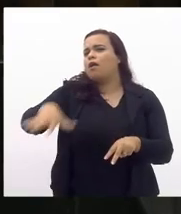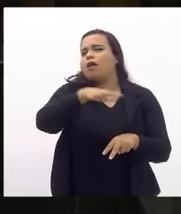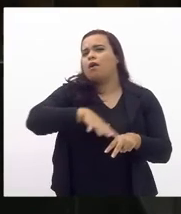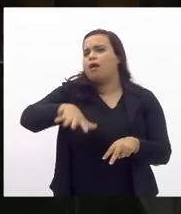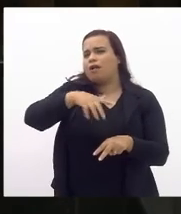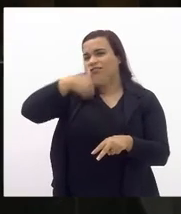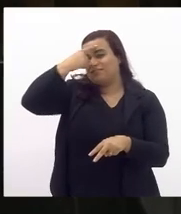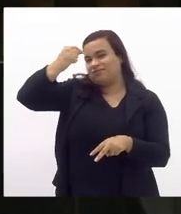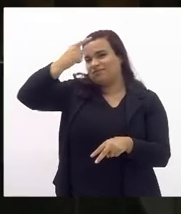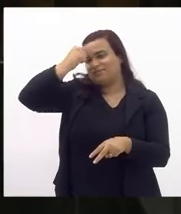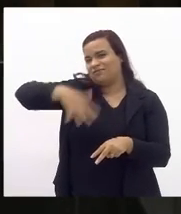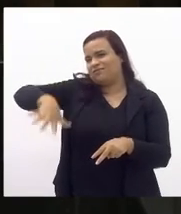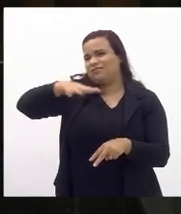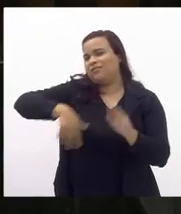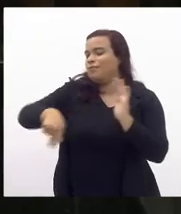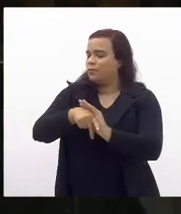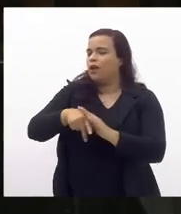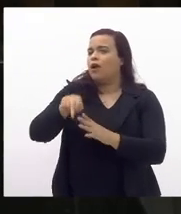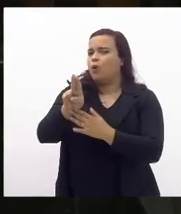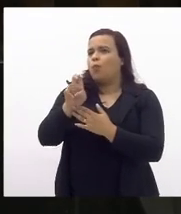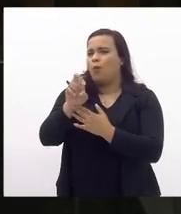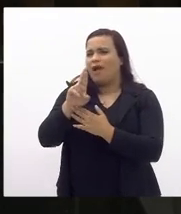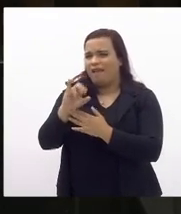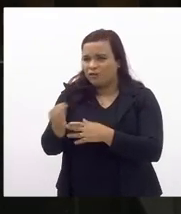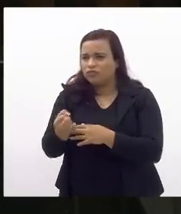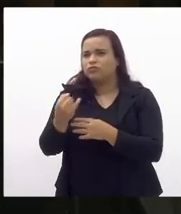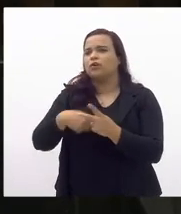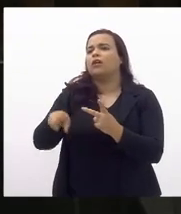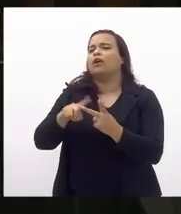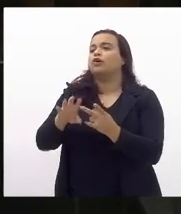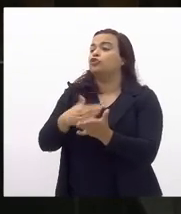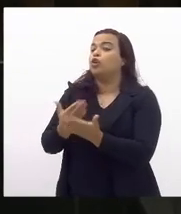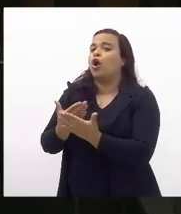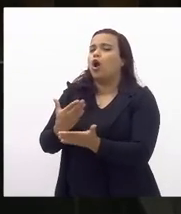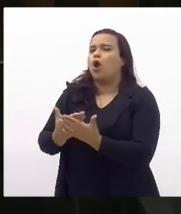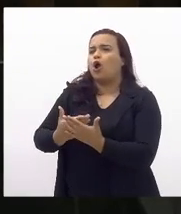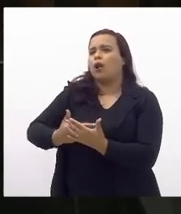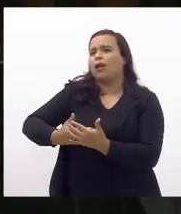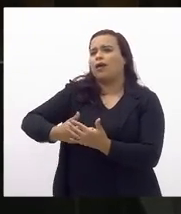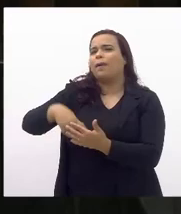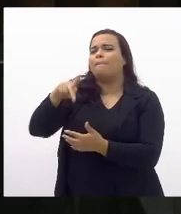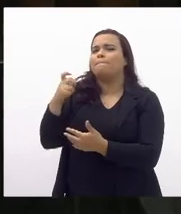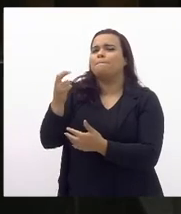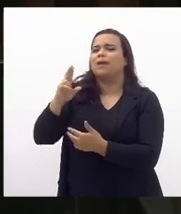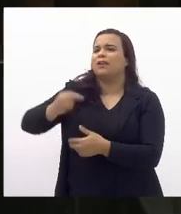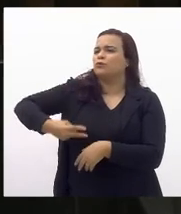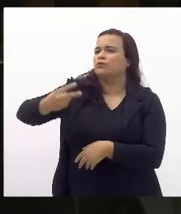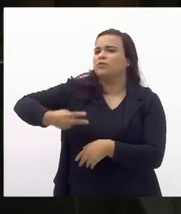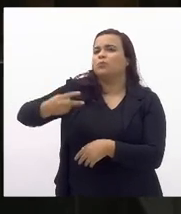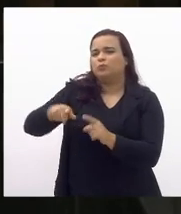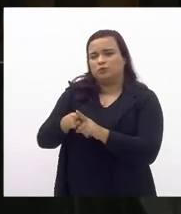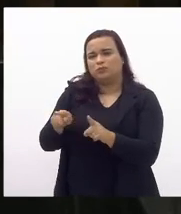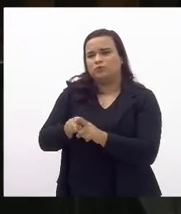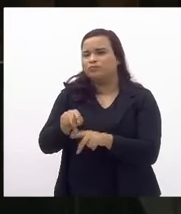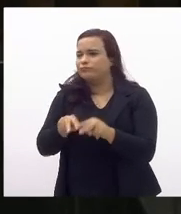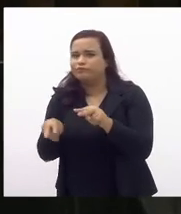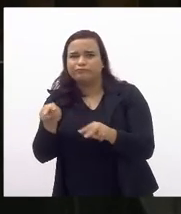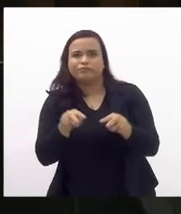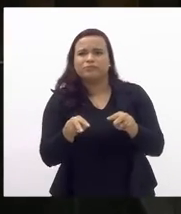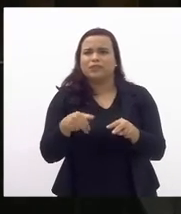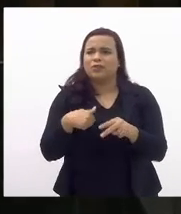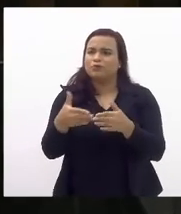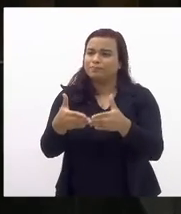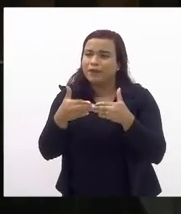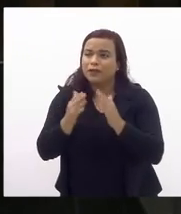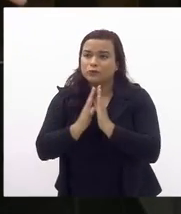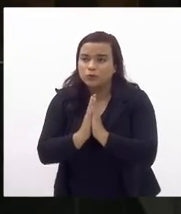acadêmico aqui na nossa UERJ e outras universidades, no Colégio Pedro II, eu faço aqui um apelo para que vocês, alunos que